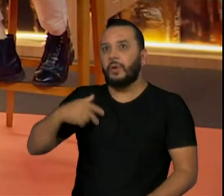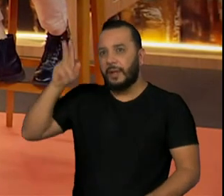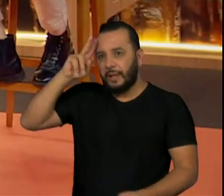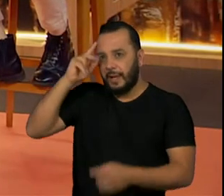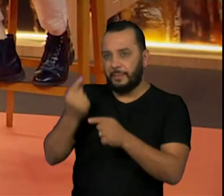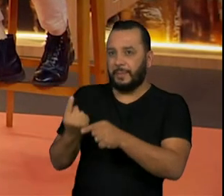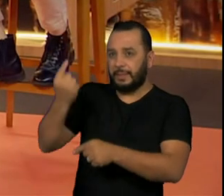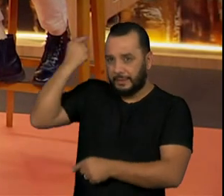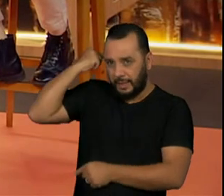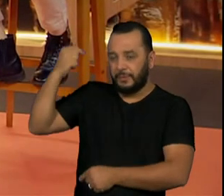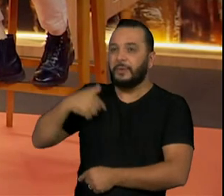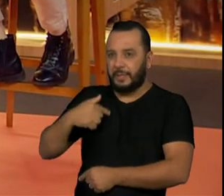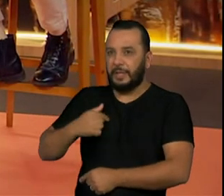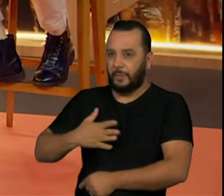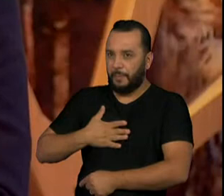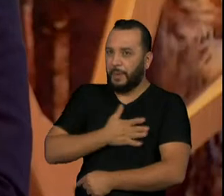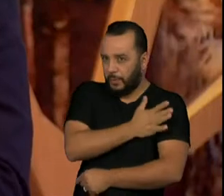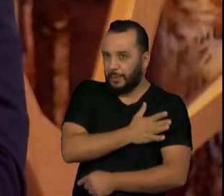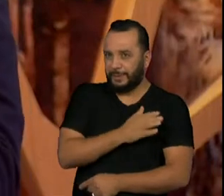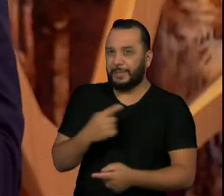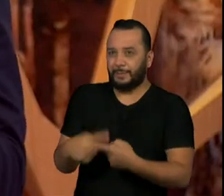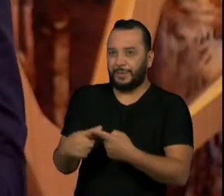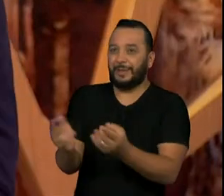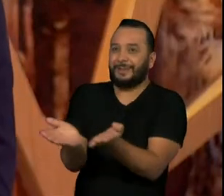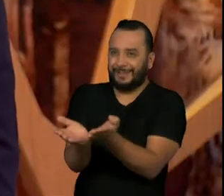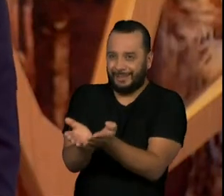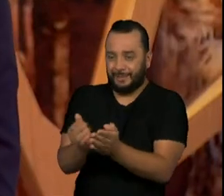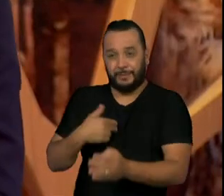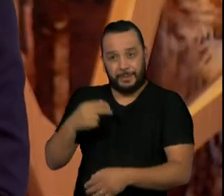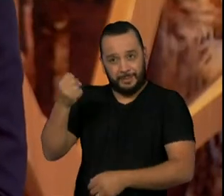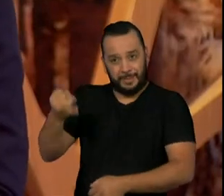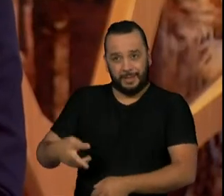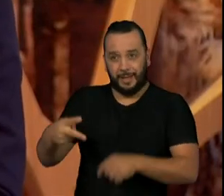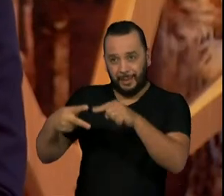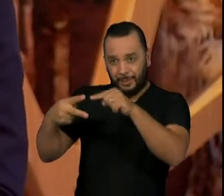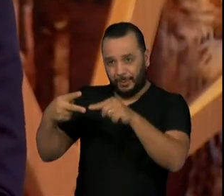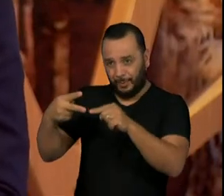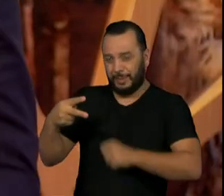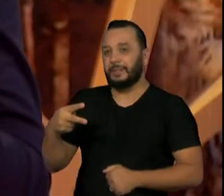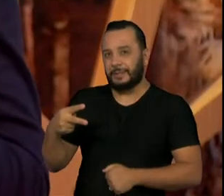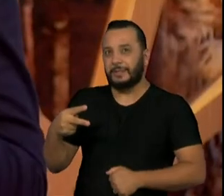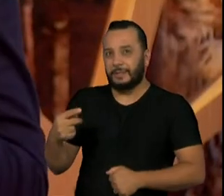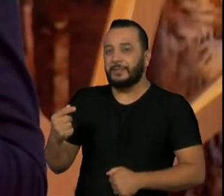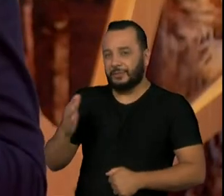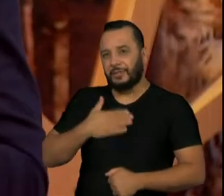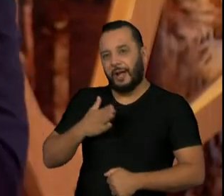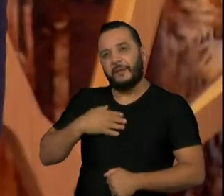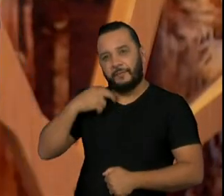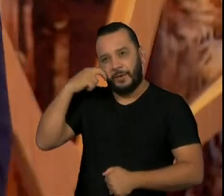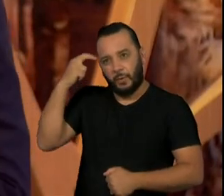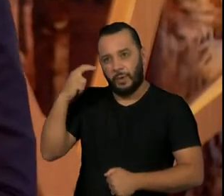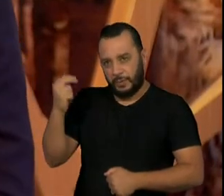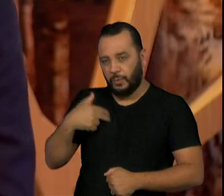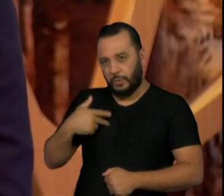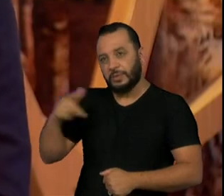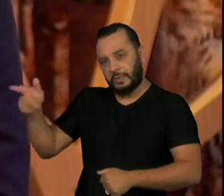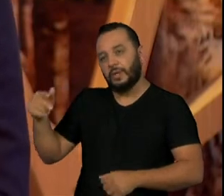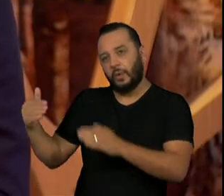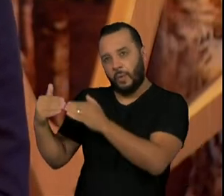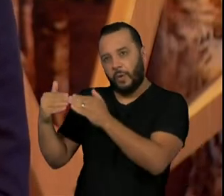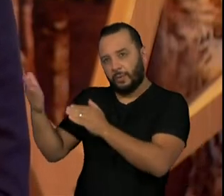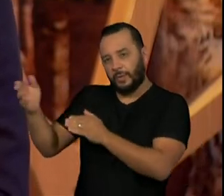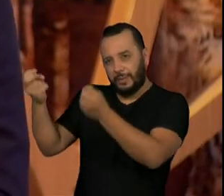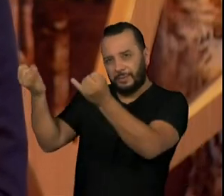fui discriminado por ser evangélico. Então, eu vou dar dois exemplos para vocês aqui. Eu vou dar um exemplo vergonhoso, que corrobora com o que ele está